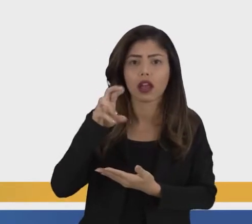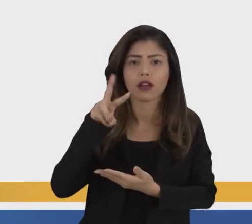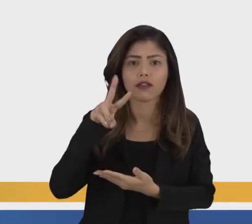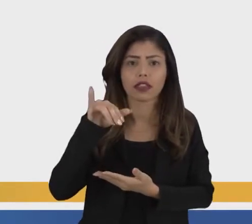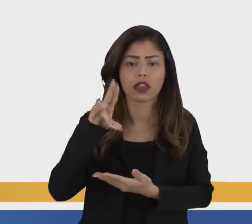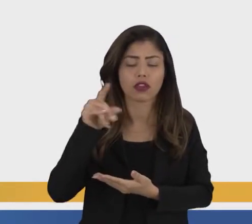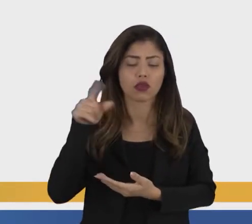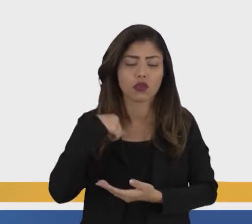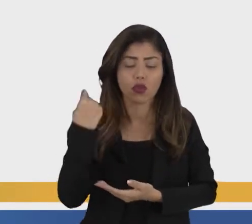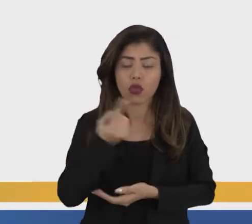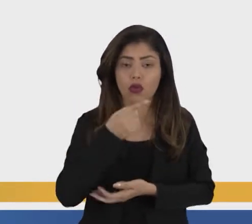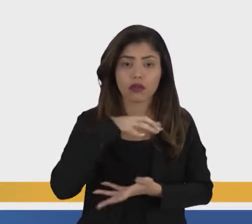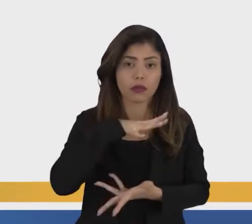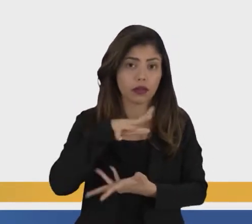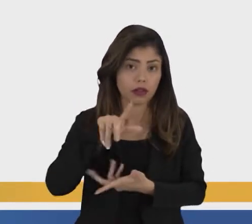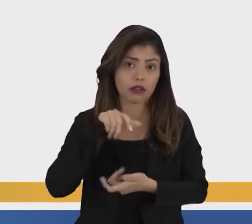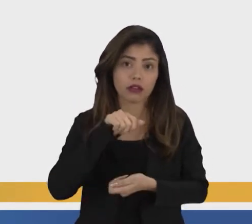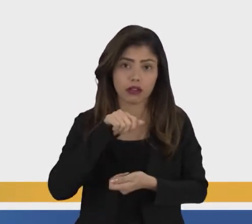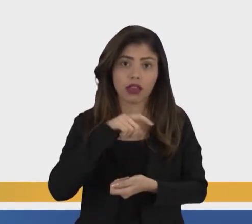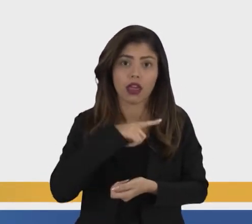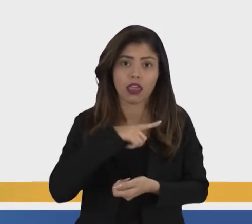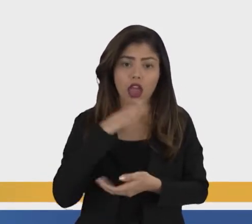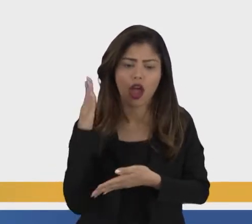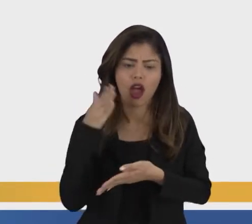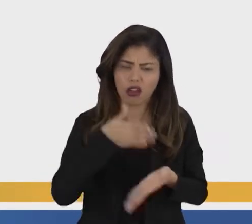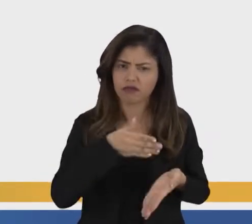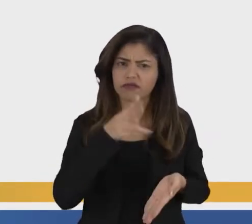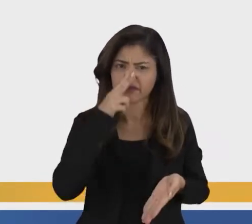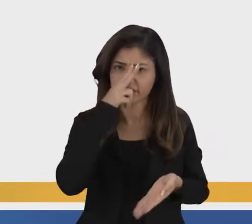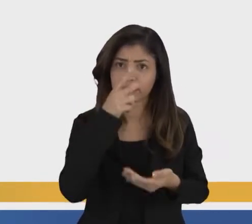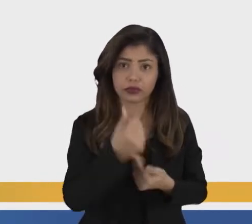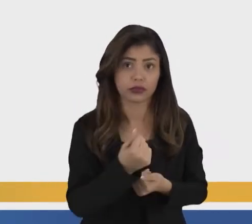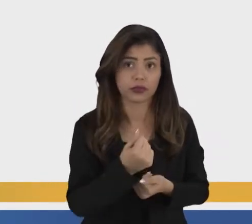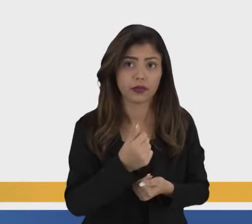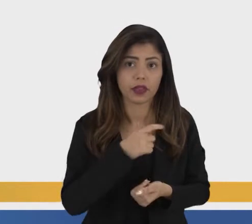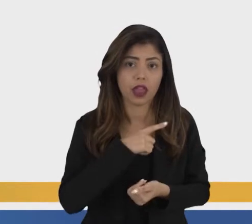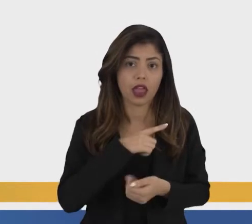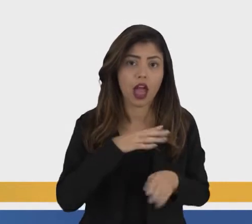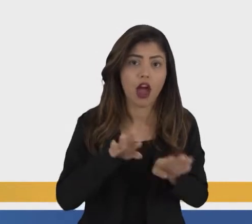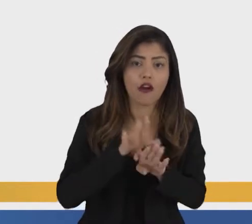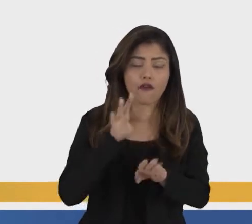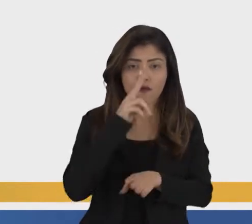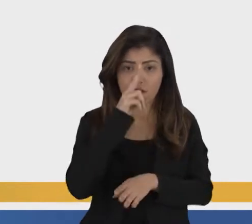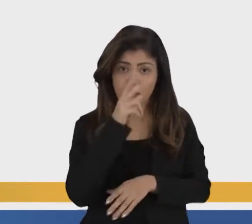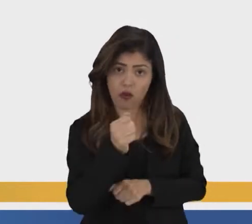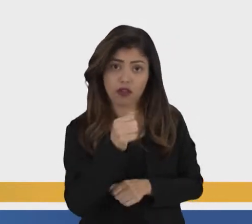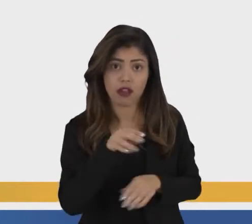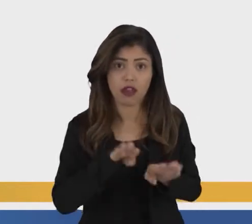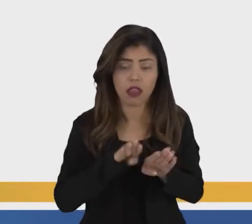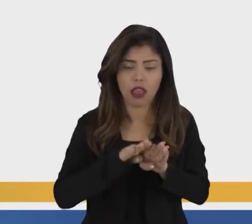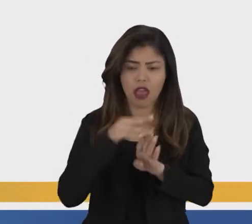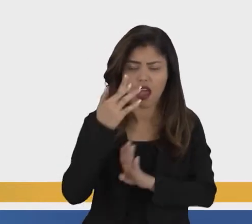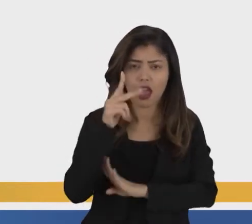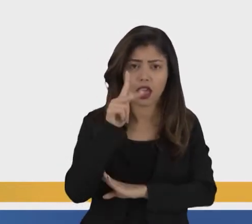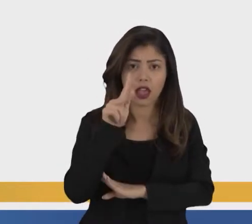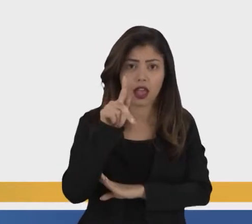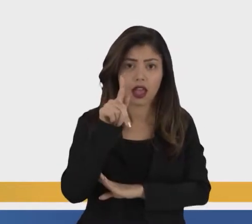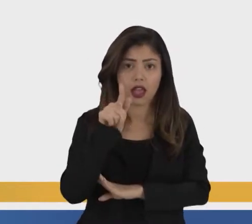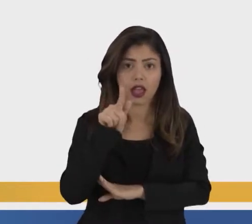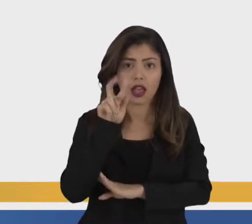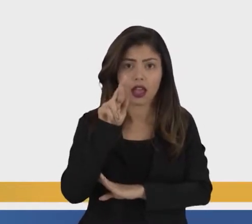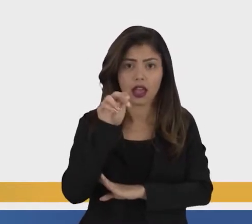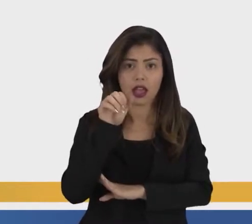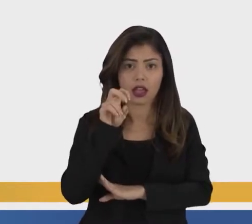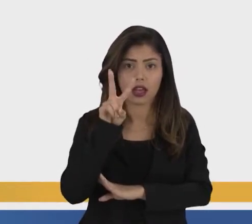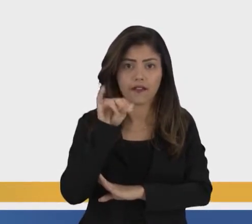planeta, é capaz de determinar o valor da força, no caso a força gravitacional, que lá na frente nós vamos conhecer